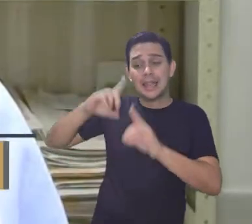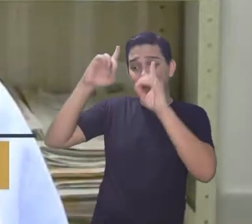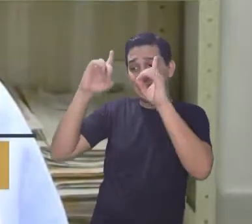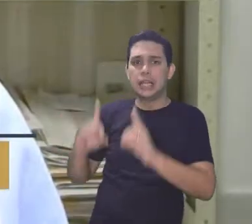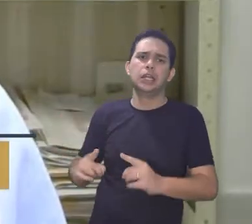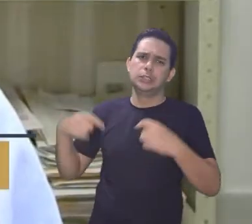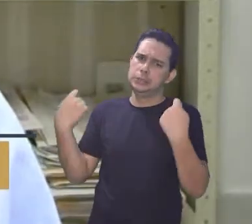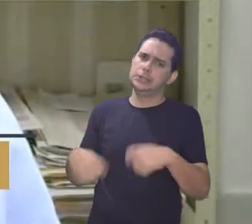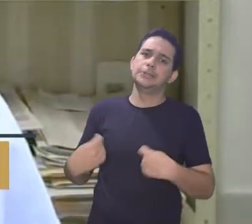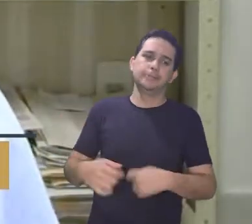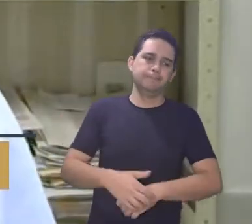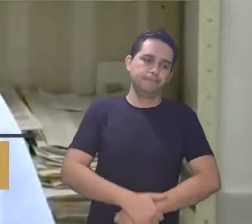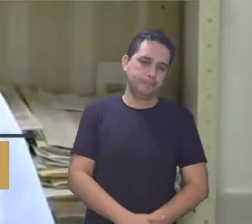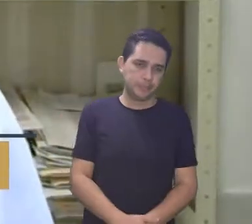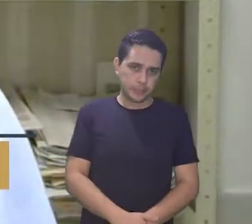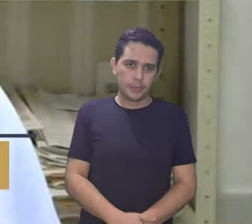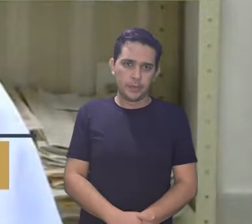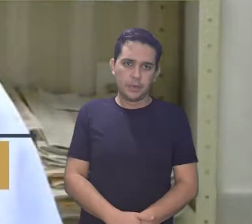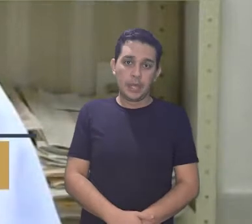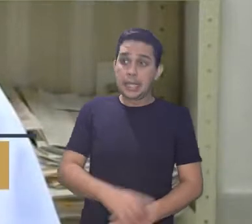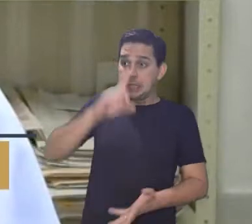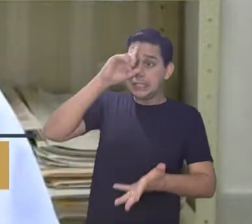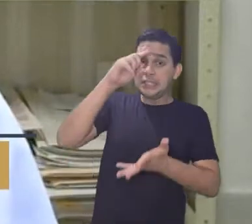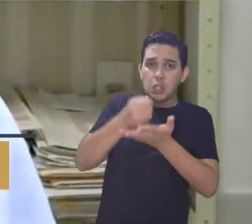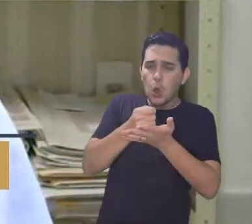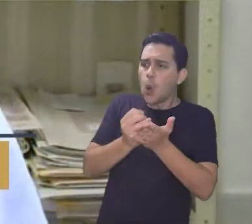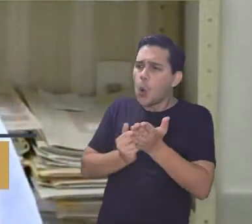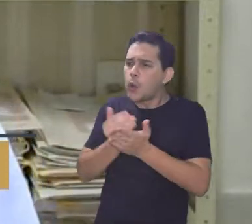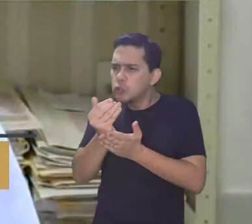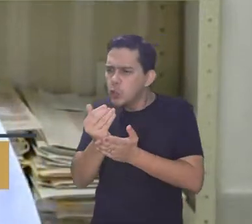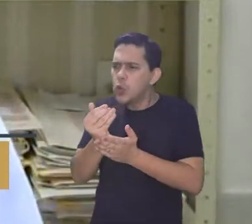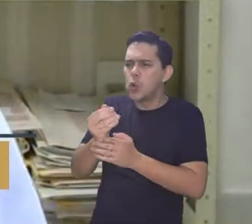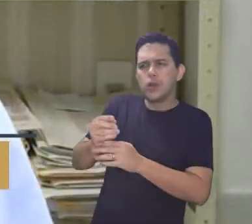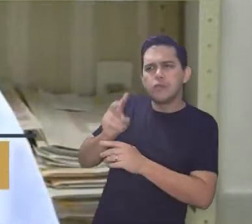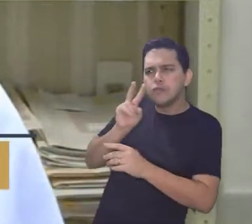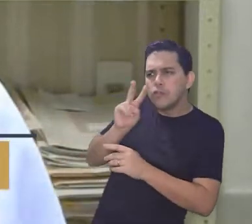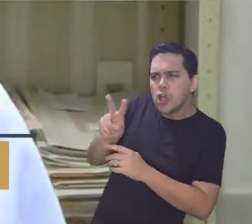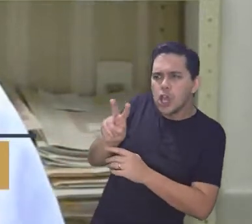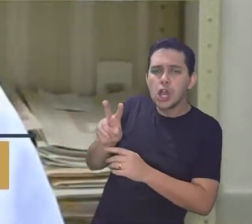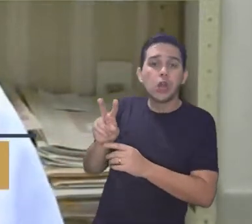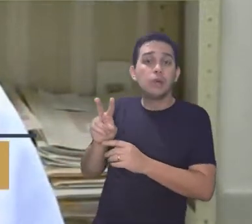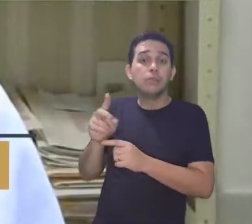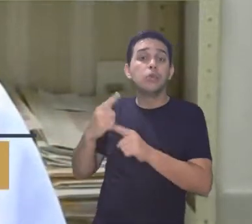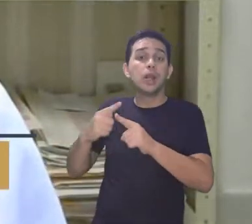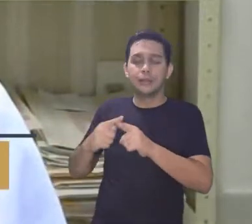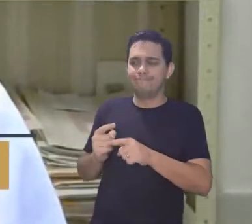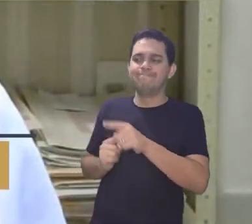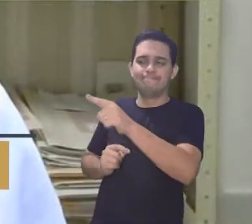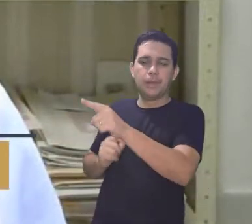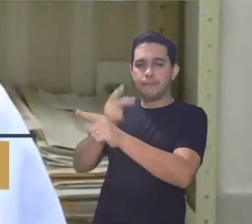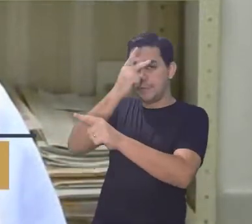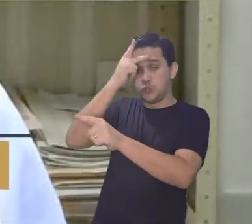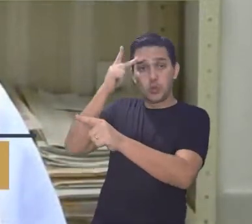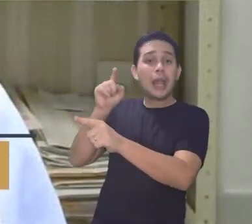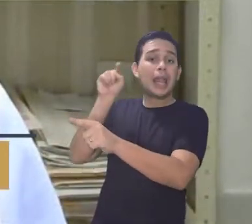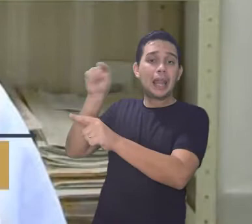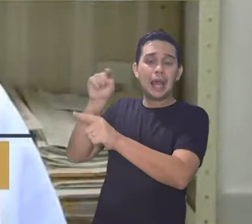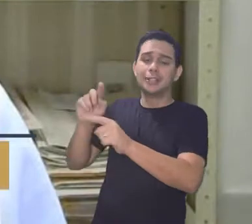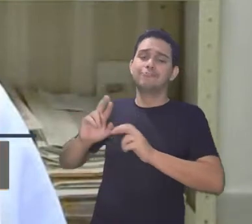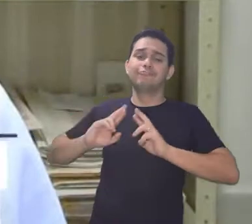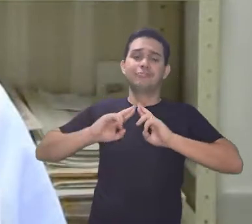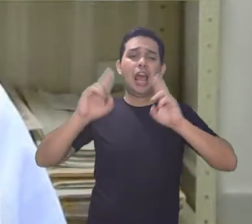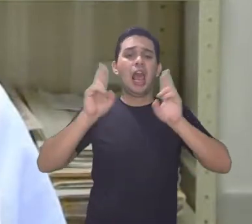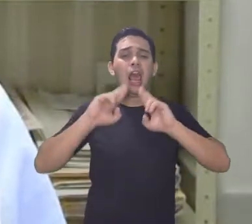teve origem numa ouvidoria, numa reclamação, de um usuário que buscou os